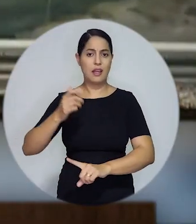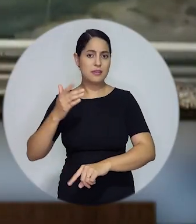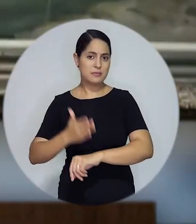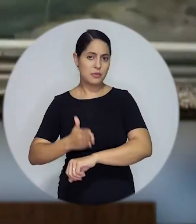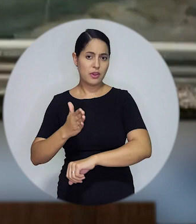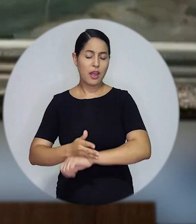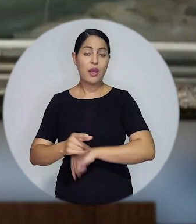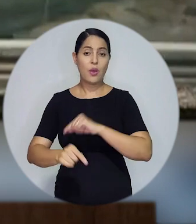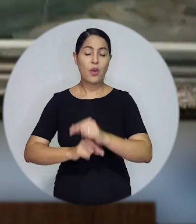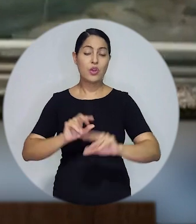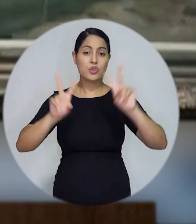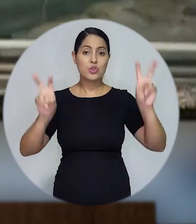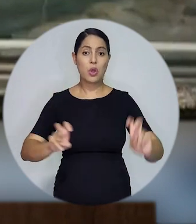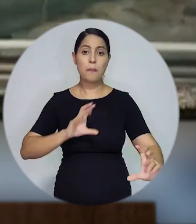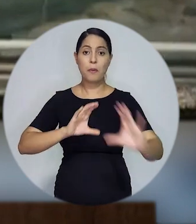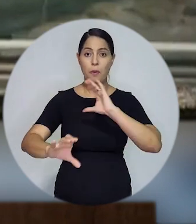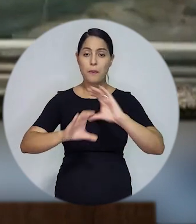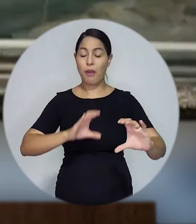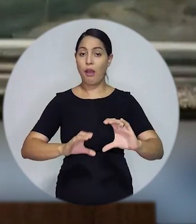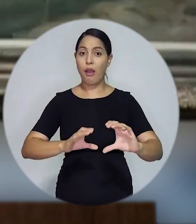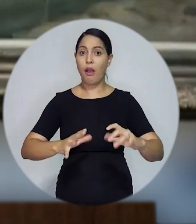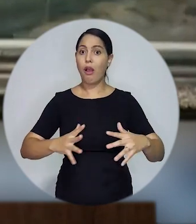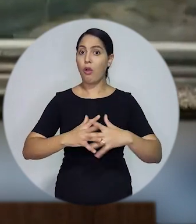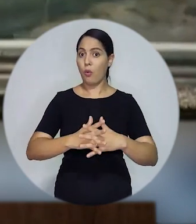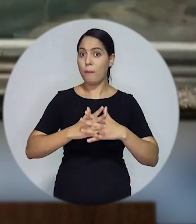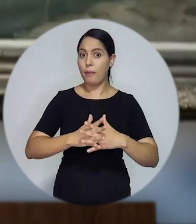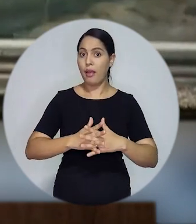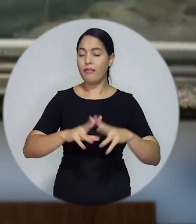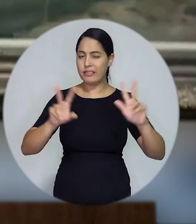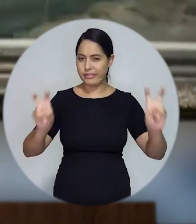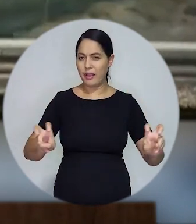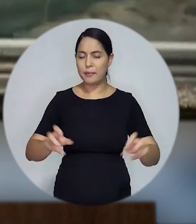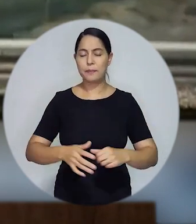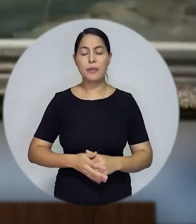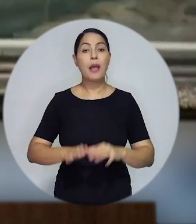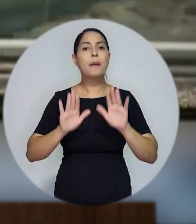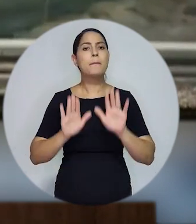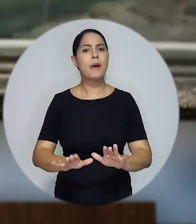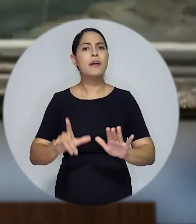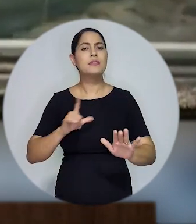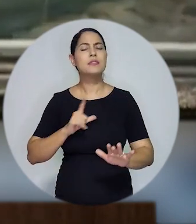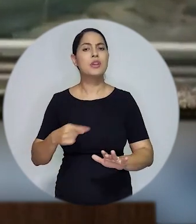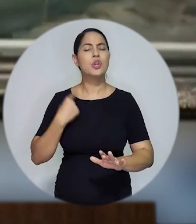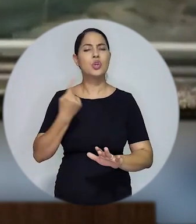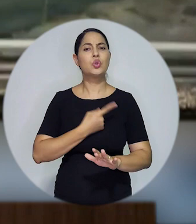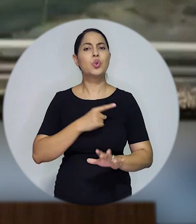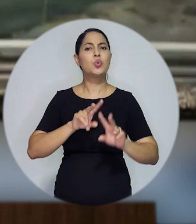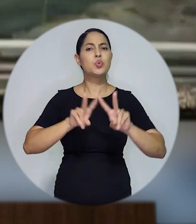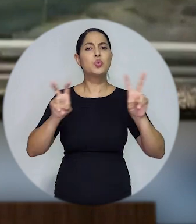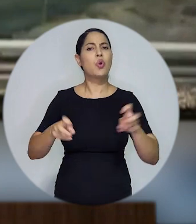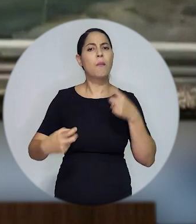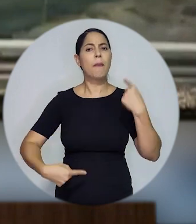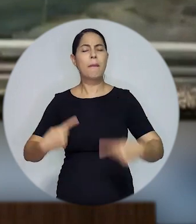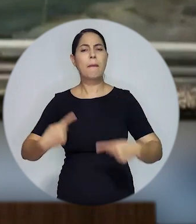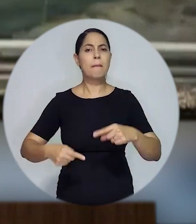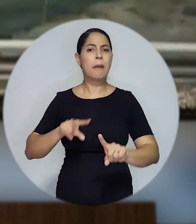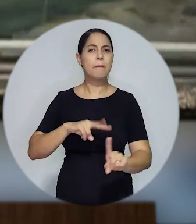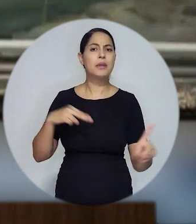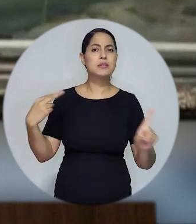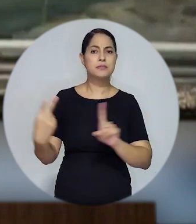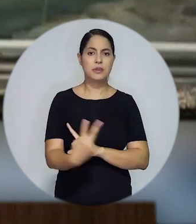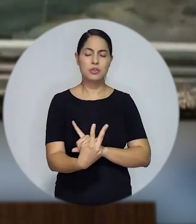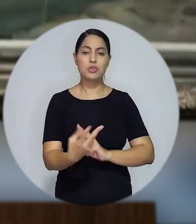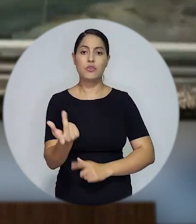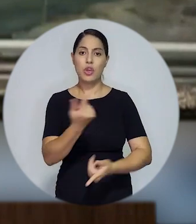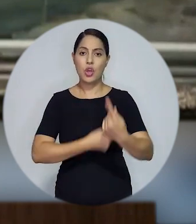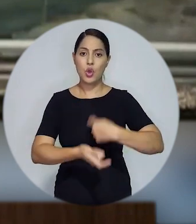sociedades modernas. Além de entendê-la como prática social e profissional, precisamos também considerá-la na perspectiva da atividade